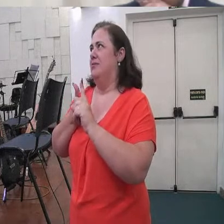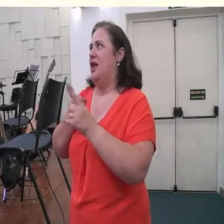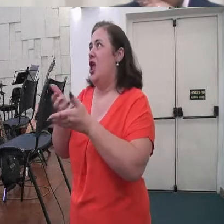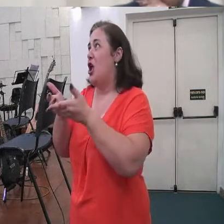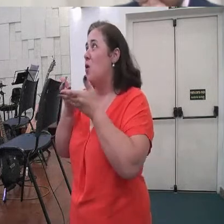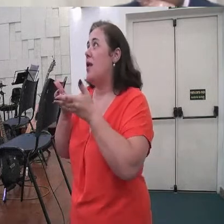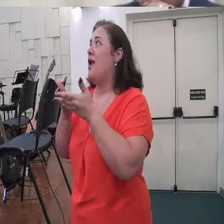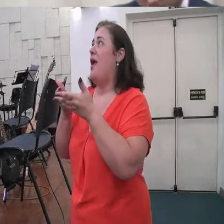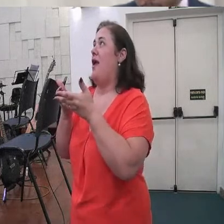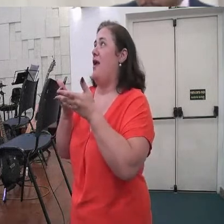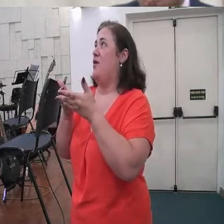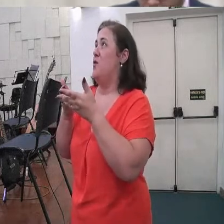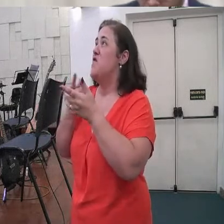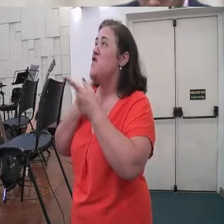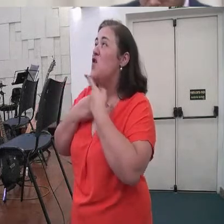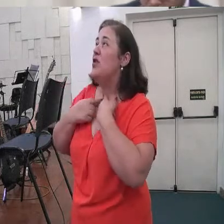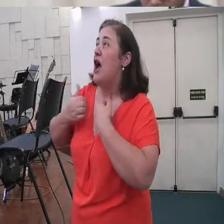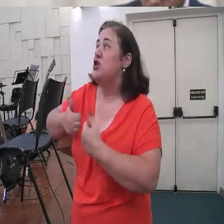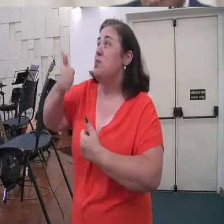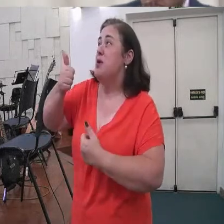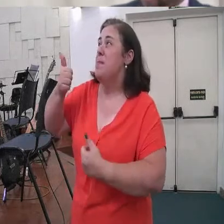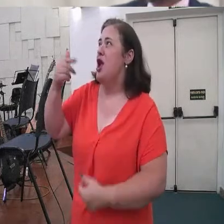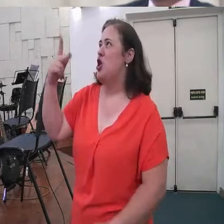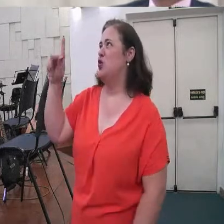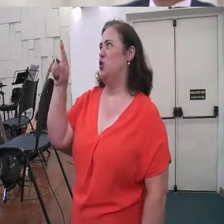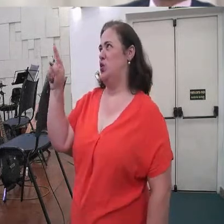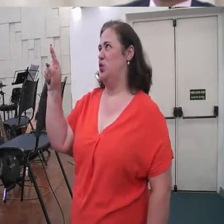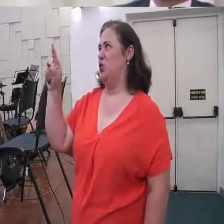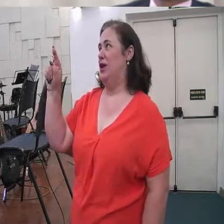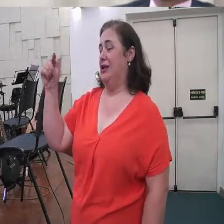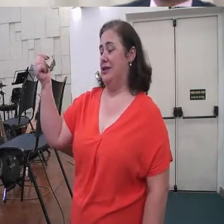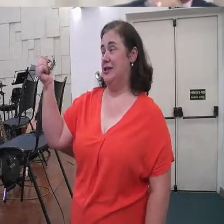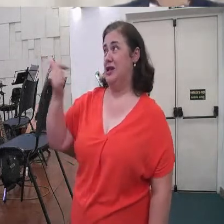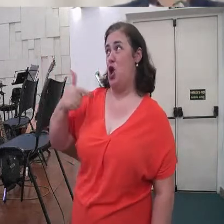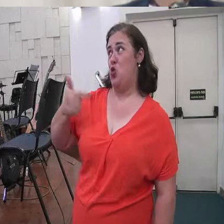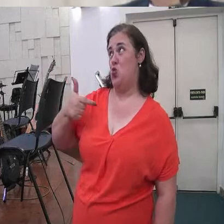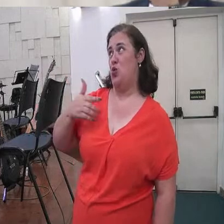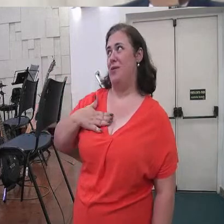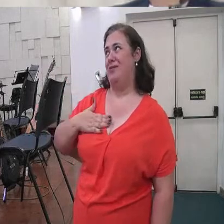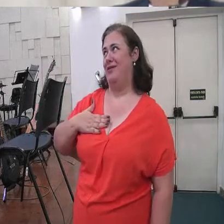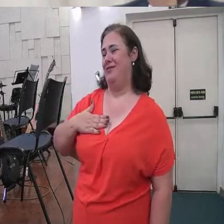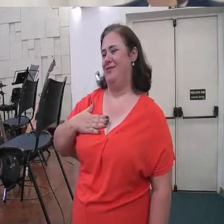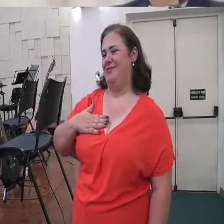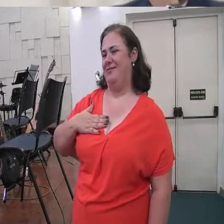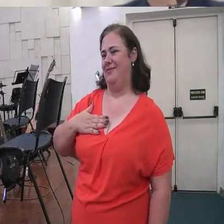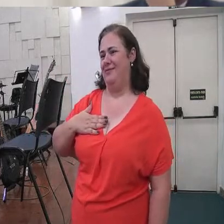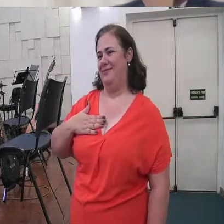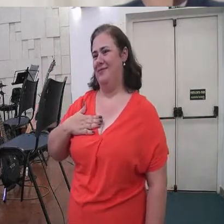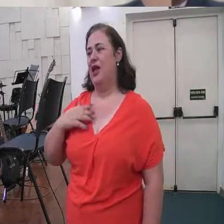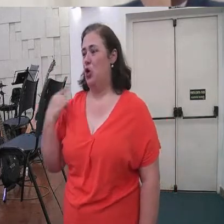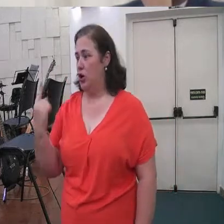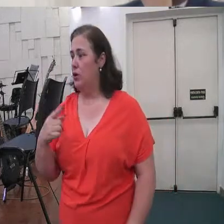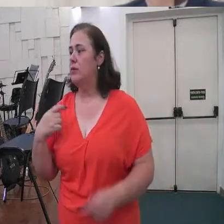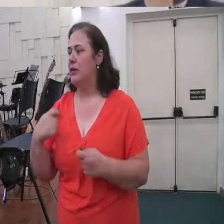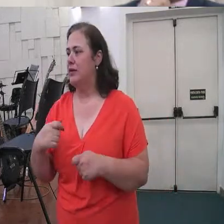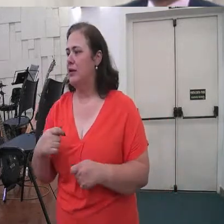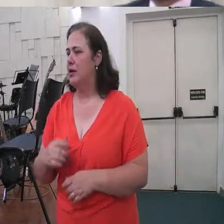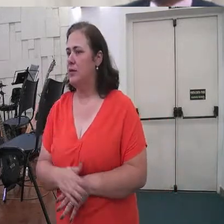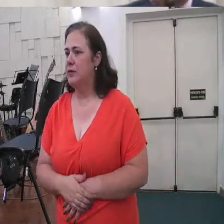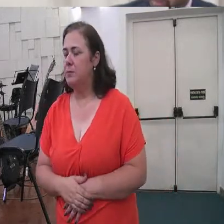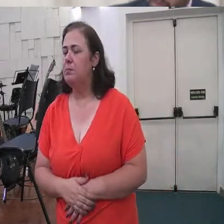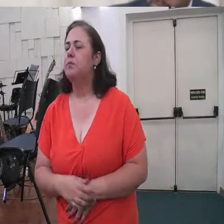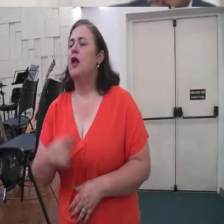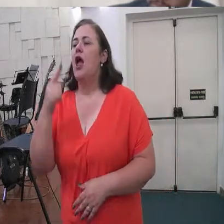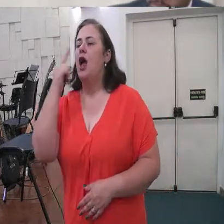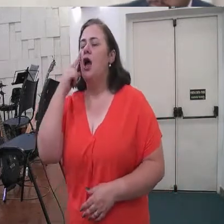no Getsemane. Olha de quem eu estou falando de Jesus Cristo, nosso Senhor. Veja comigo